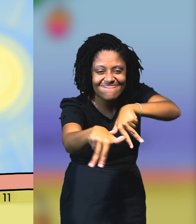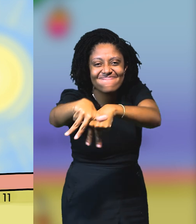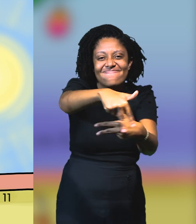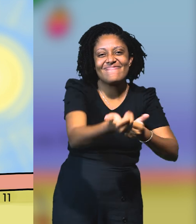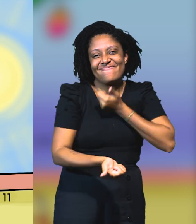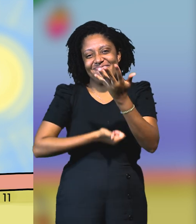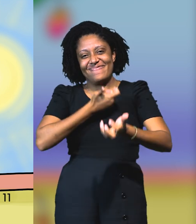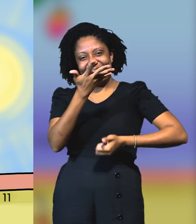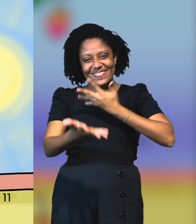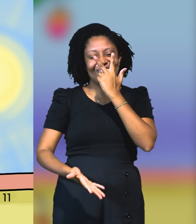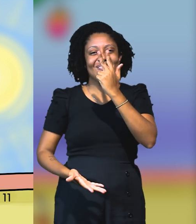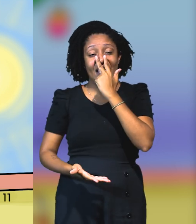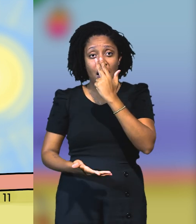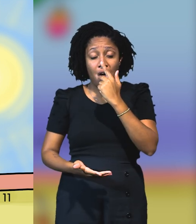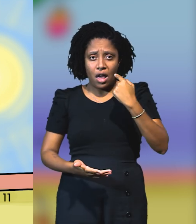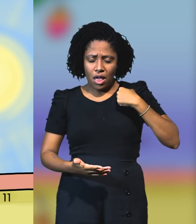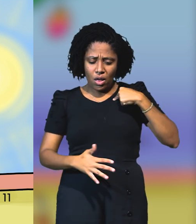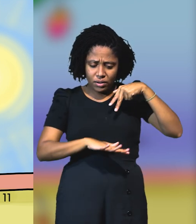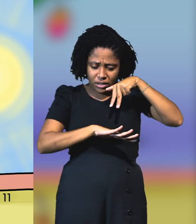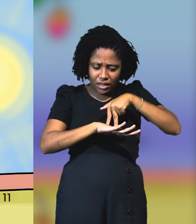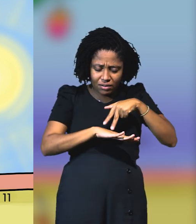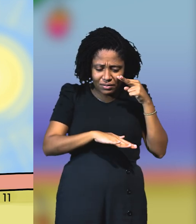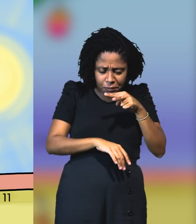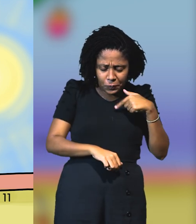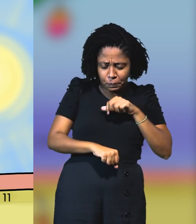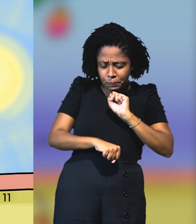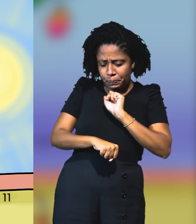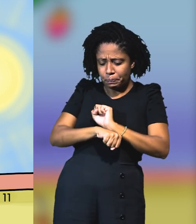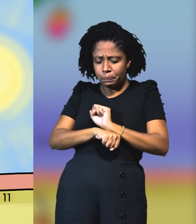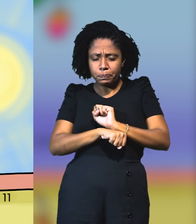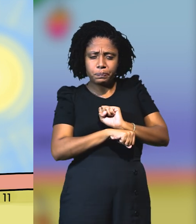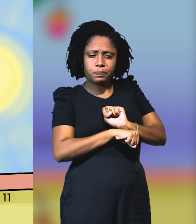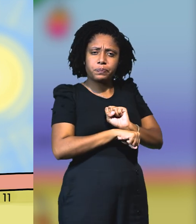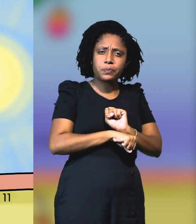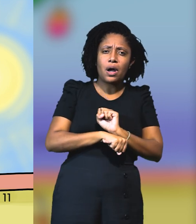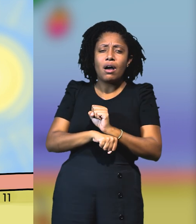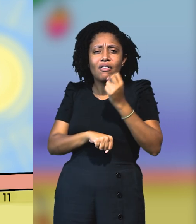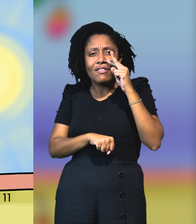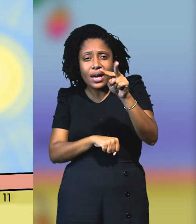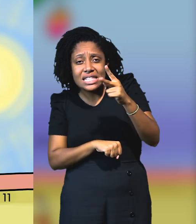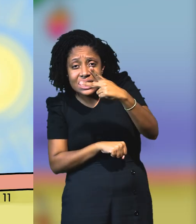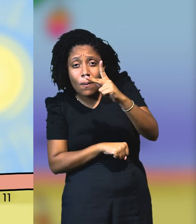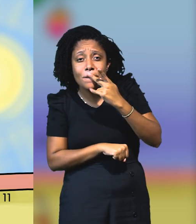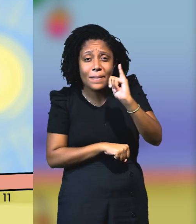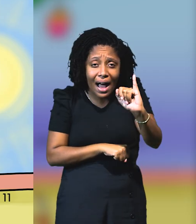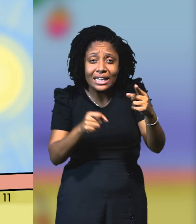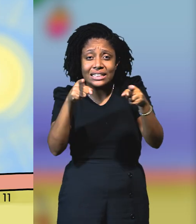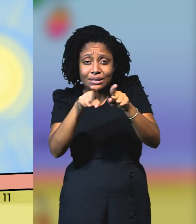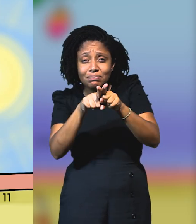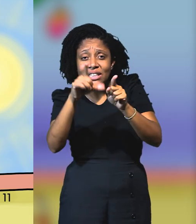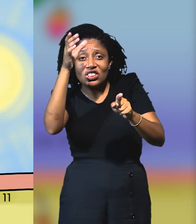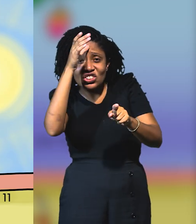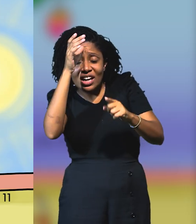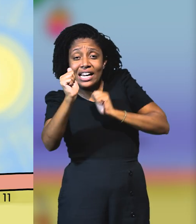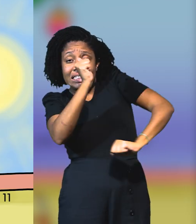poesia. Daqui, sempre paradinho, sempre contemplei seu pai e sua tia ansiosos